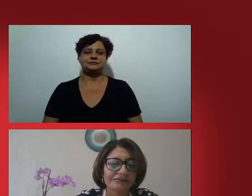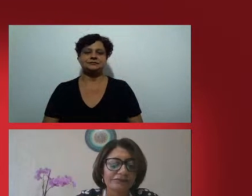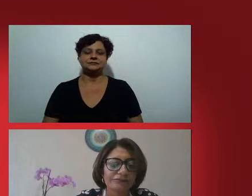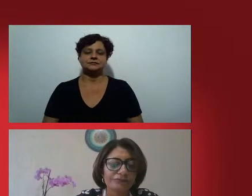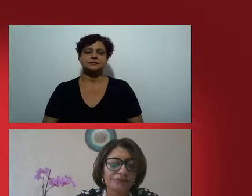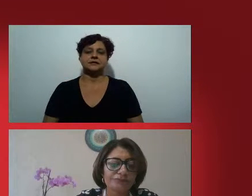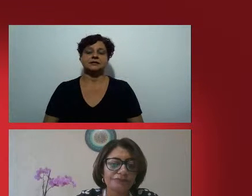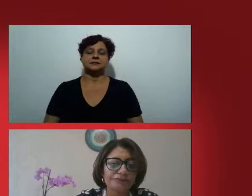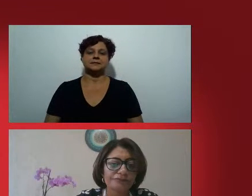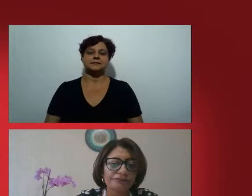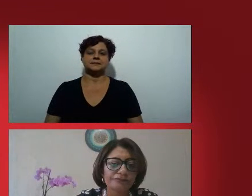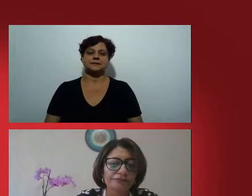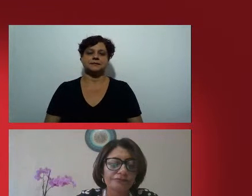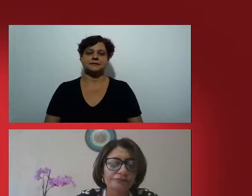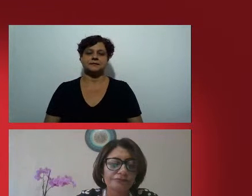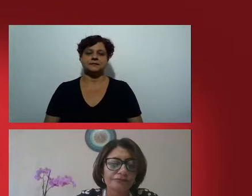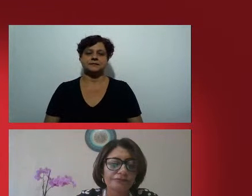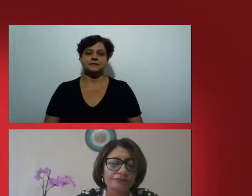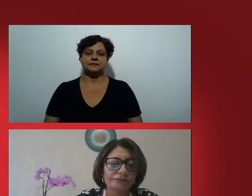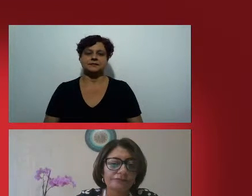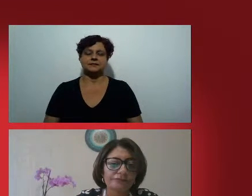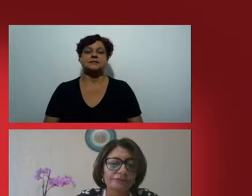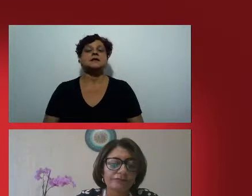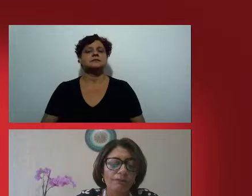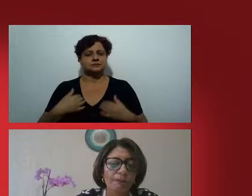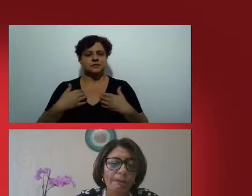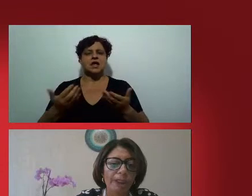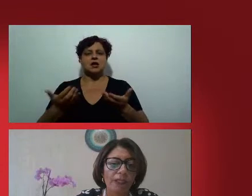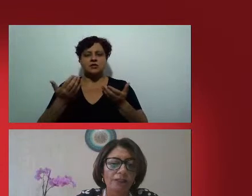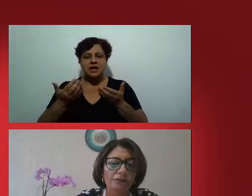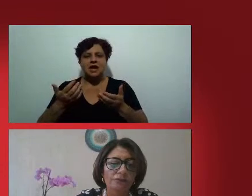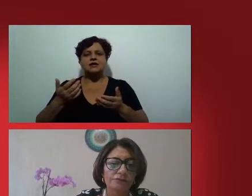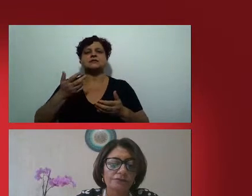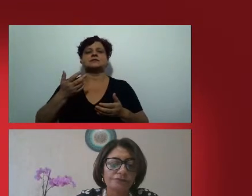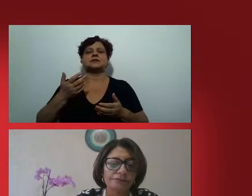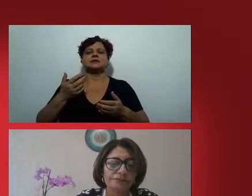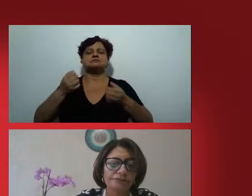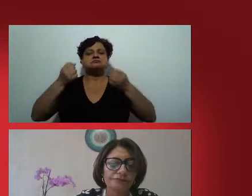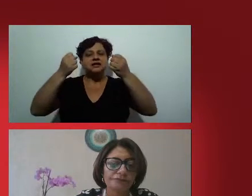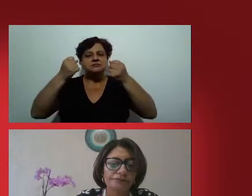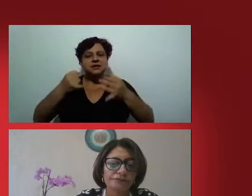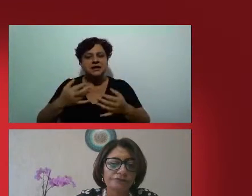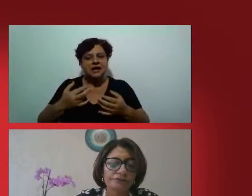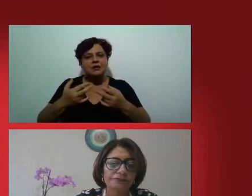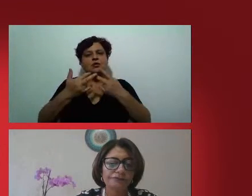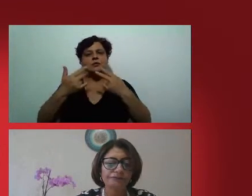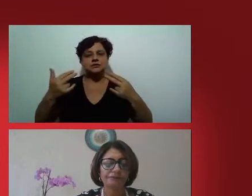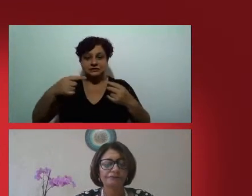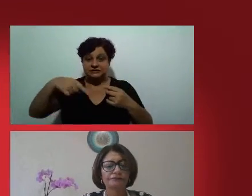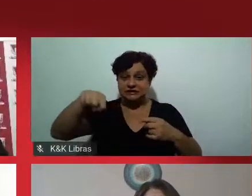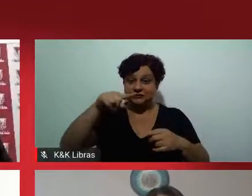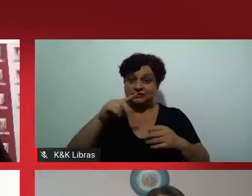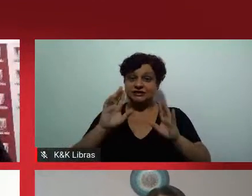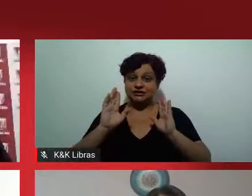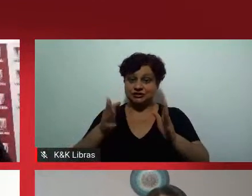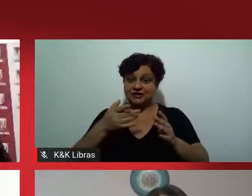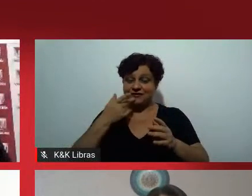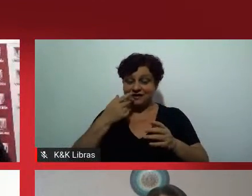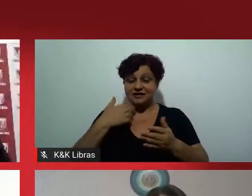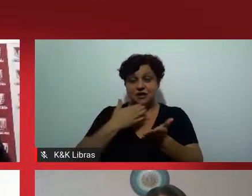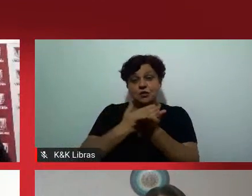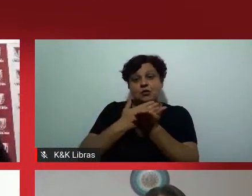alguns aspectos, alguns elementos trazidos da minha rápida introdução e também fazer